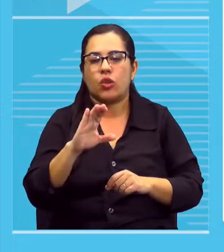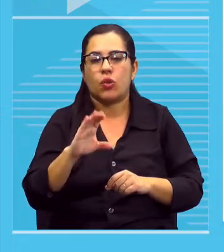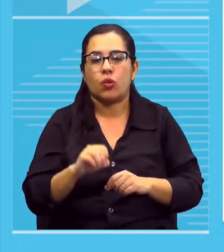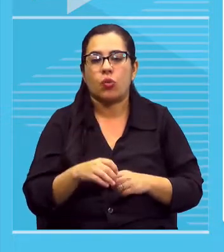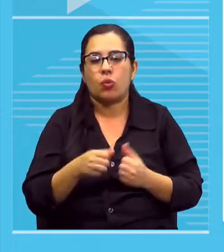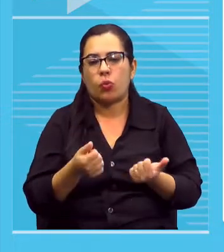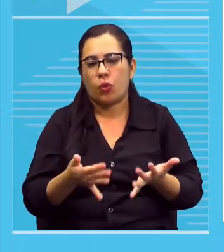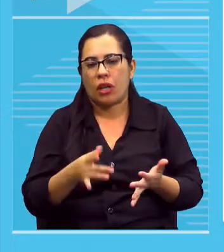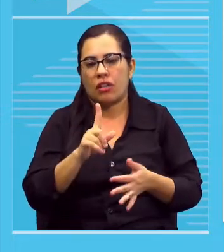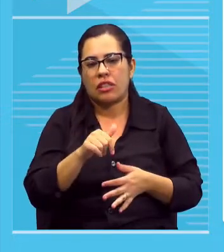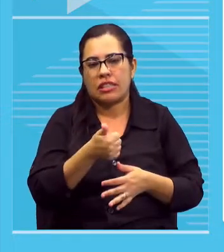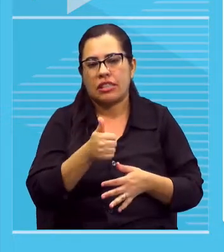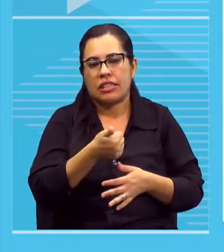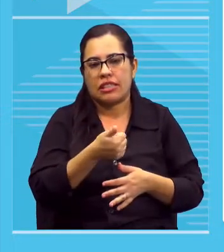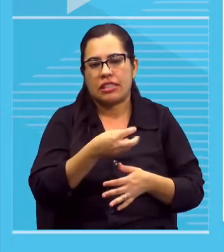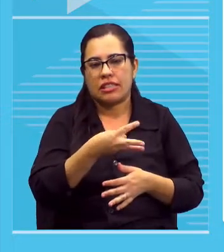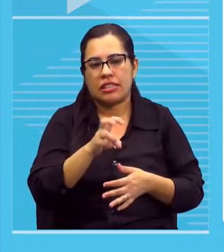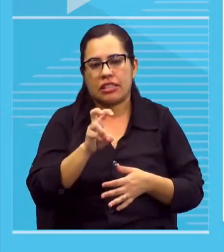135